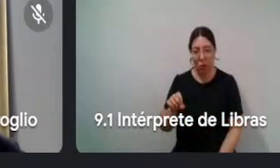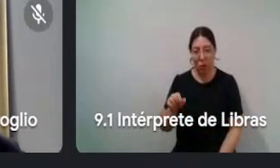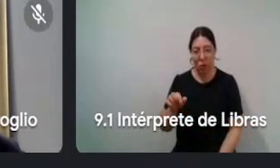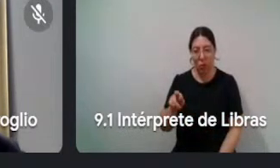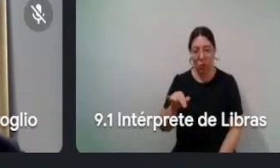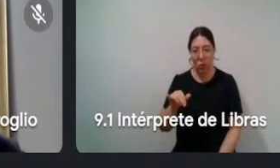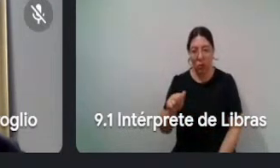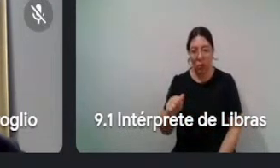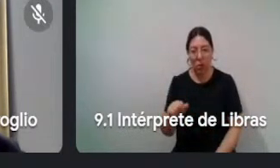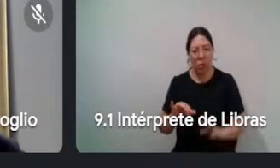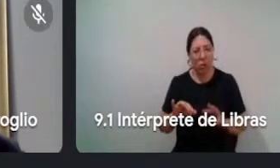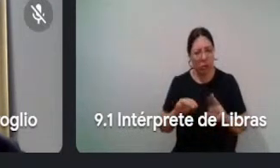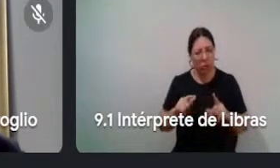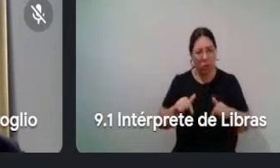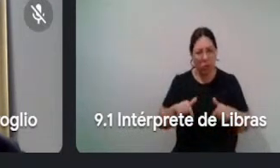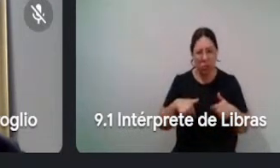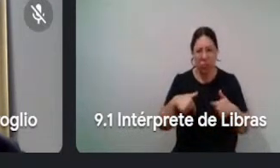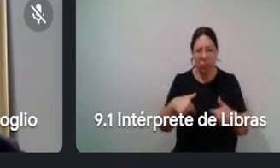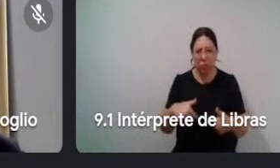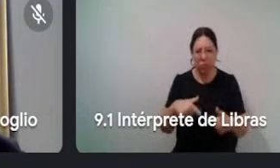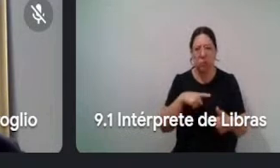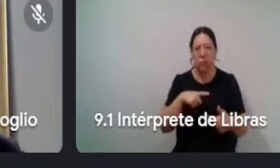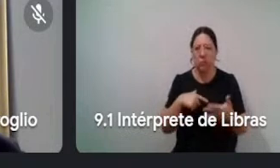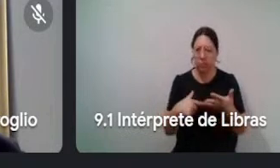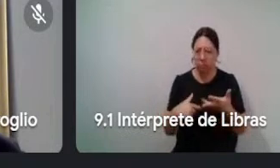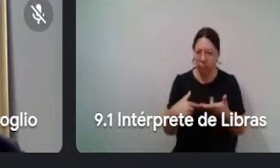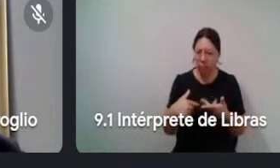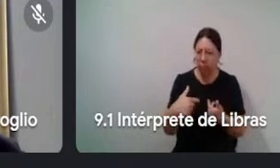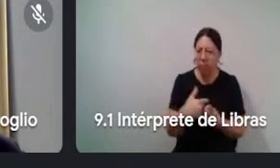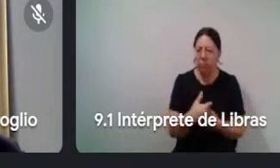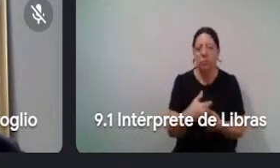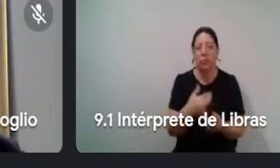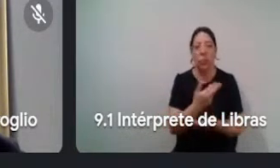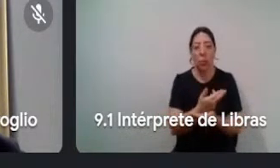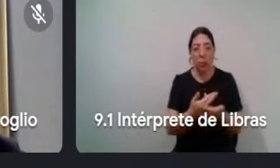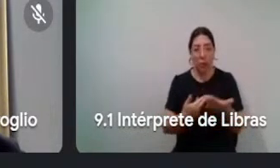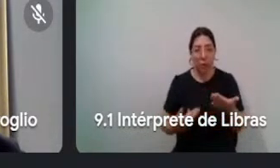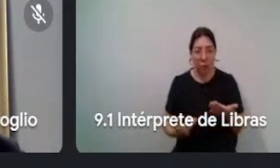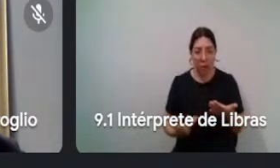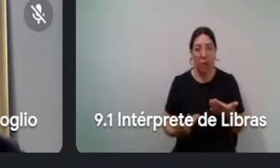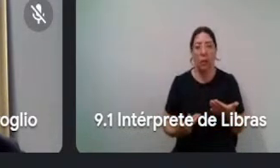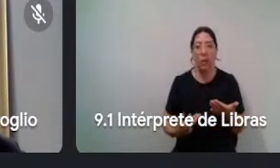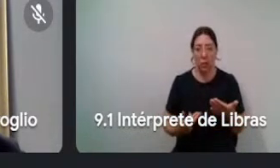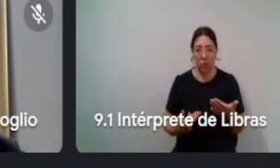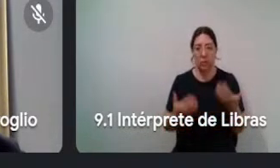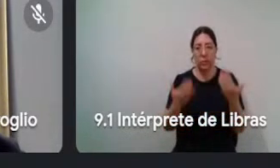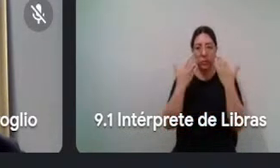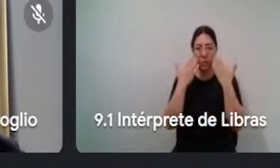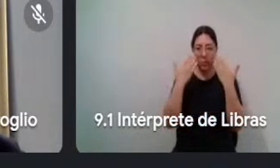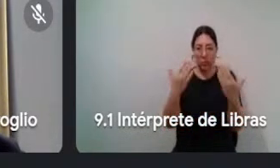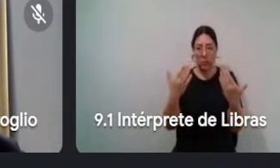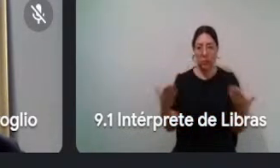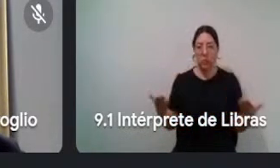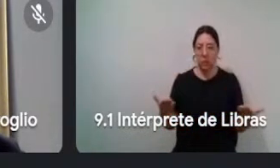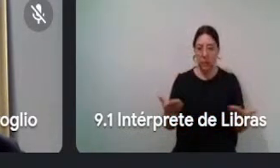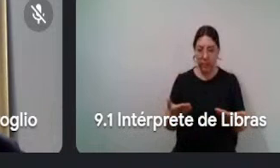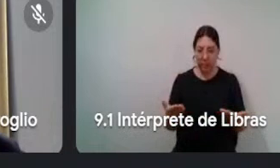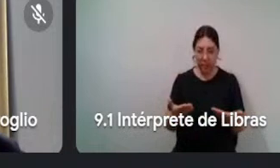nesse substancioso relatório que Vossa Excelência acabou de submeter à apreciação da segunda corte,